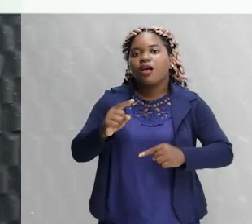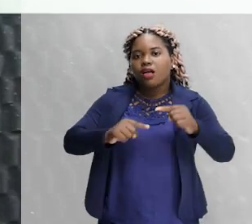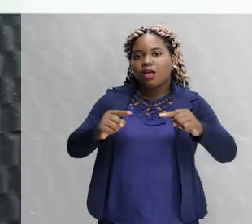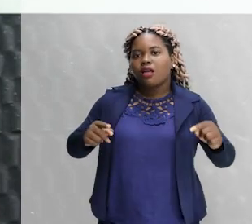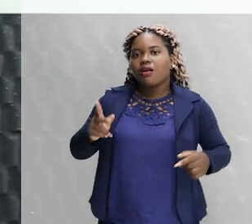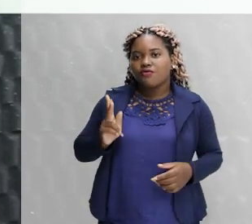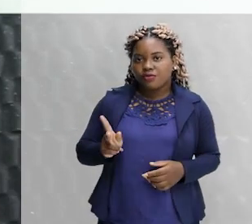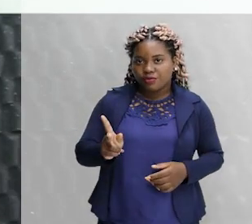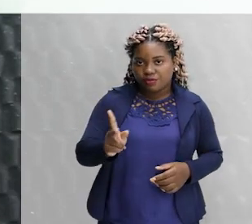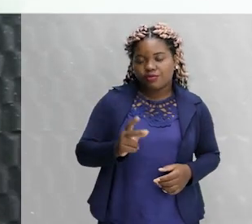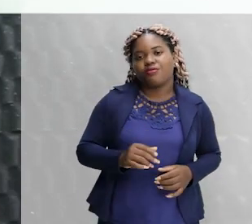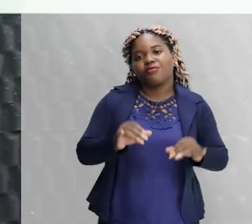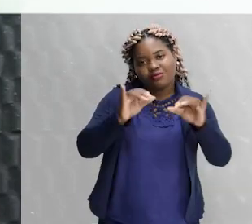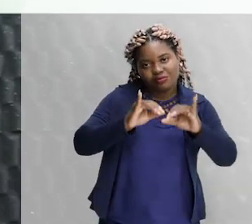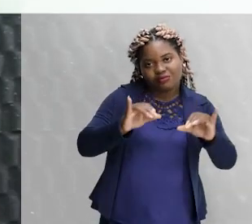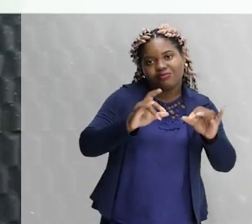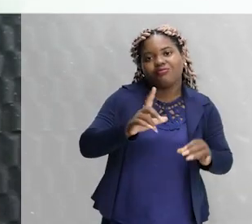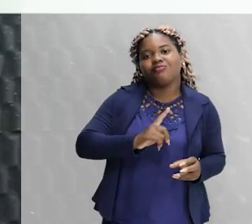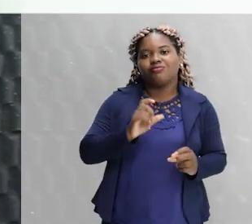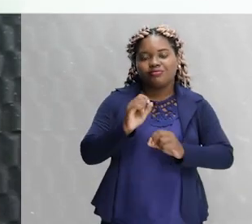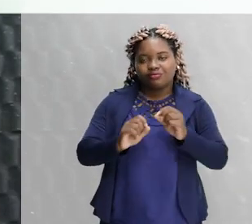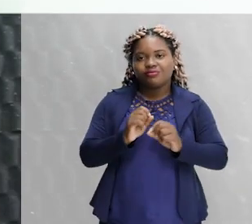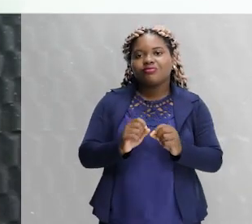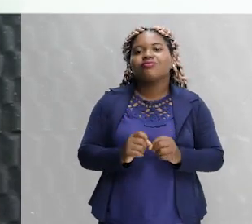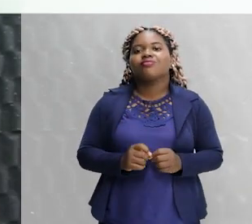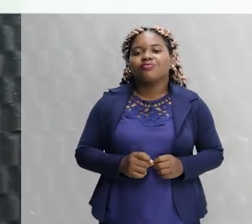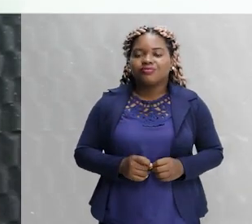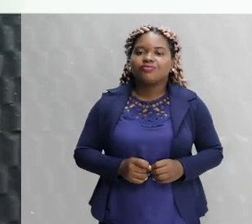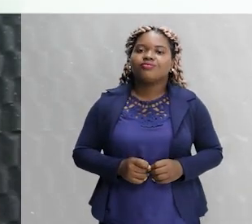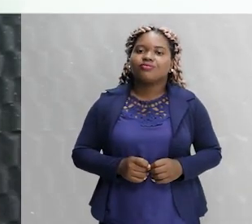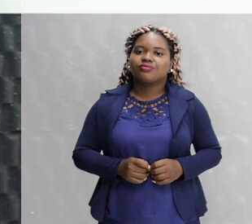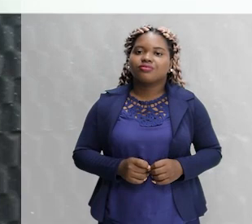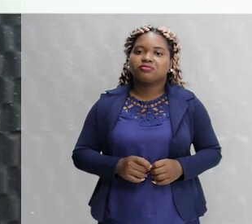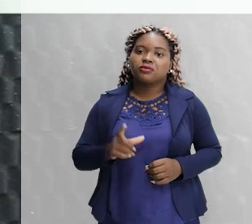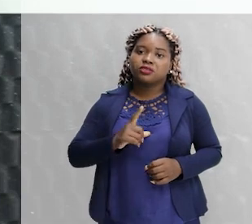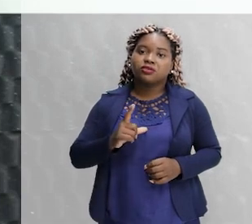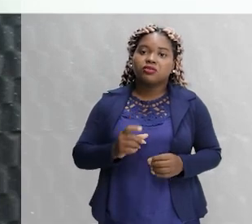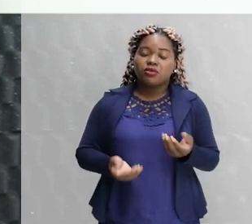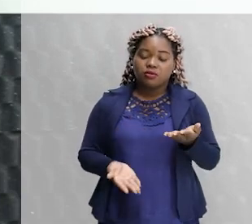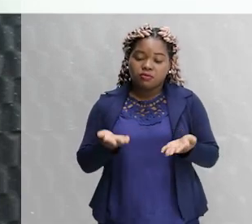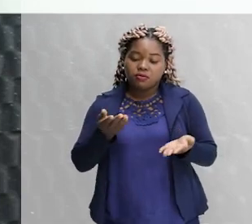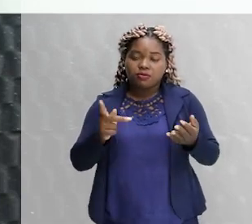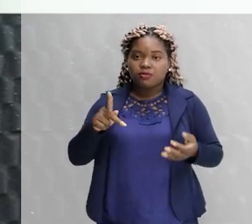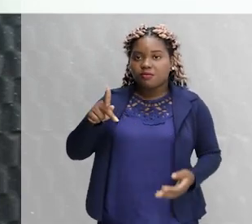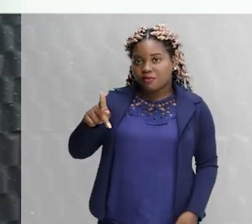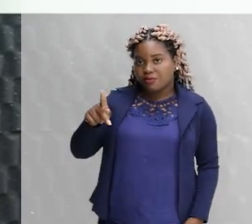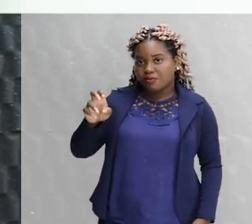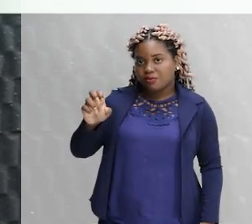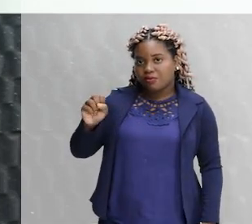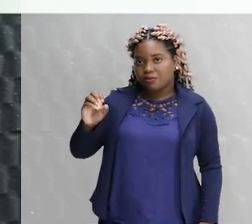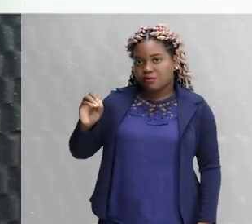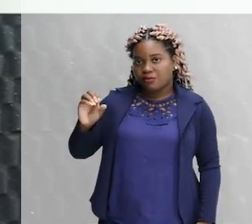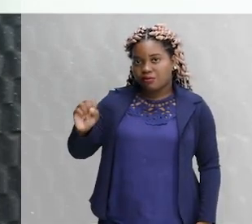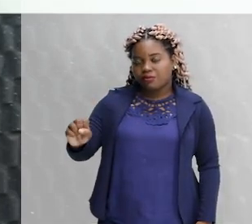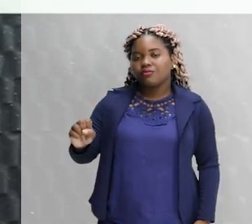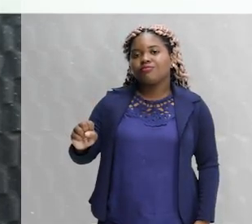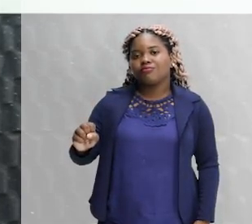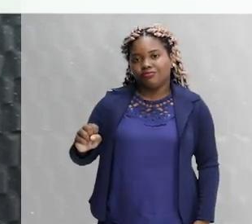né, com que esses dados aparecem. Então, essa frequência, a gente pode dizer que são pesos. Ele vai ter a